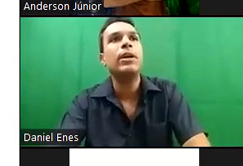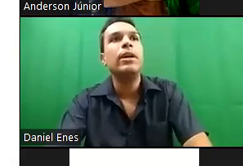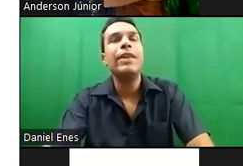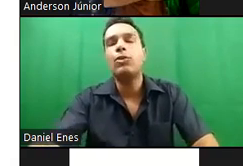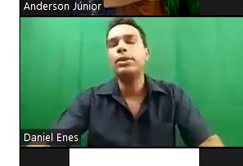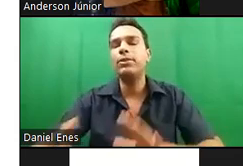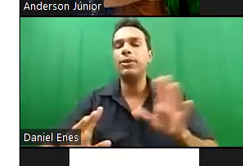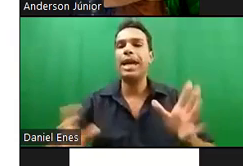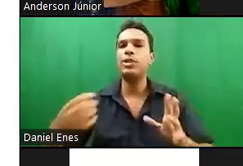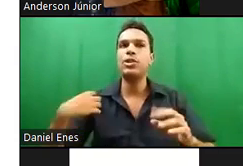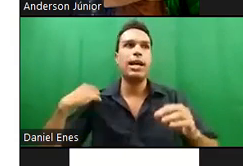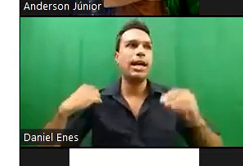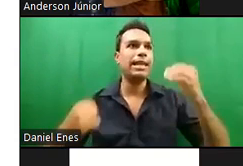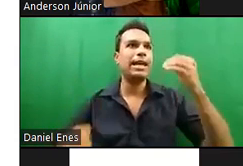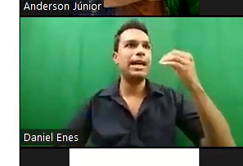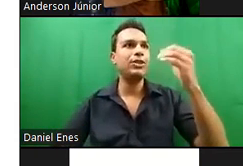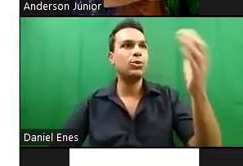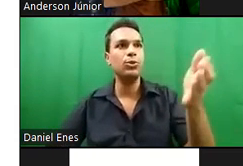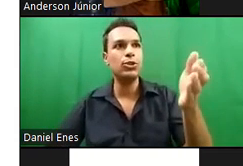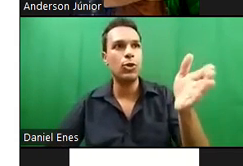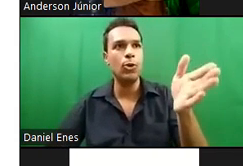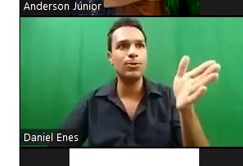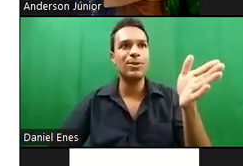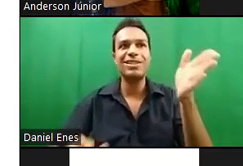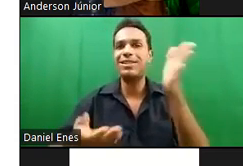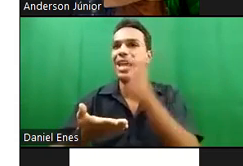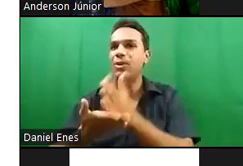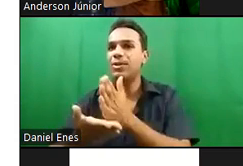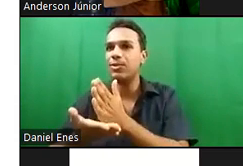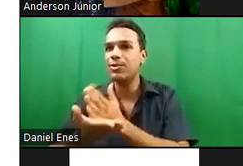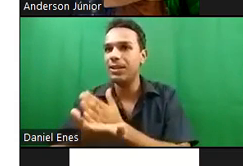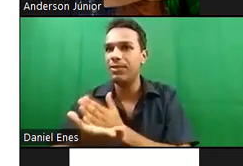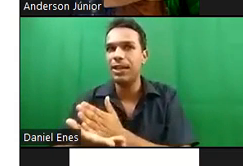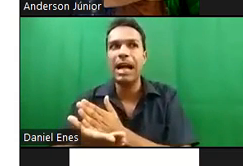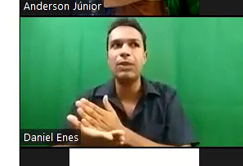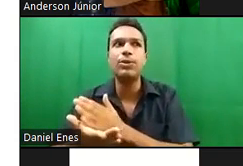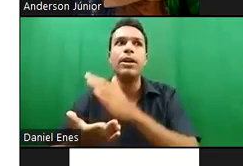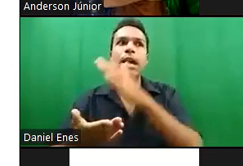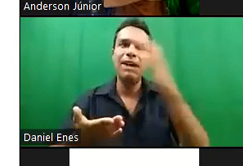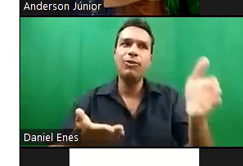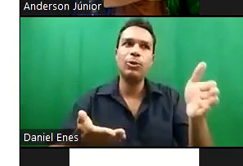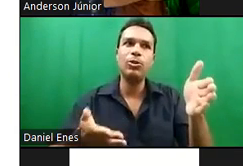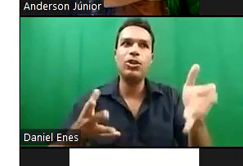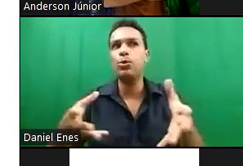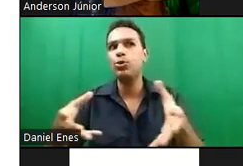significado. Né? Enquanto a fonética ela estuda os sons sem o seu significado, a fonologia estuda os